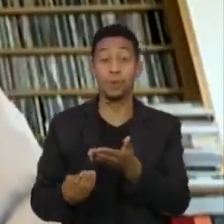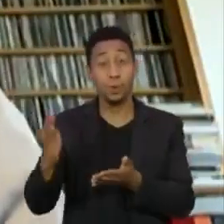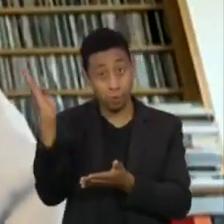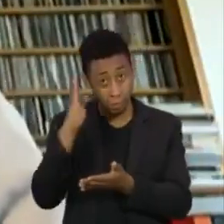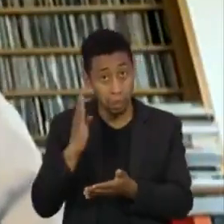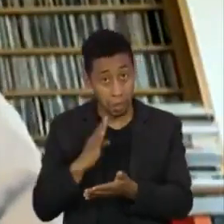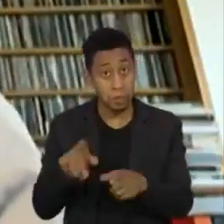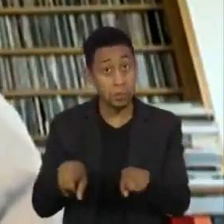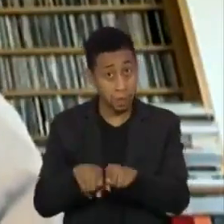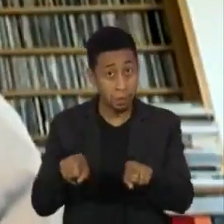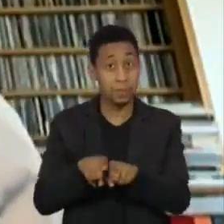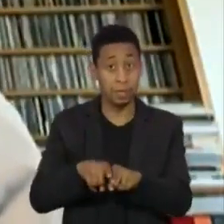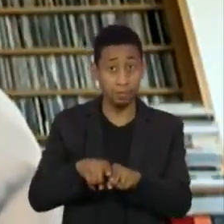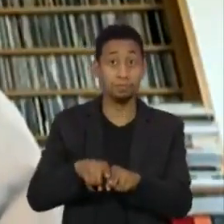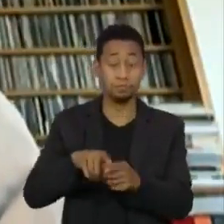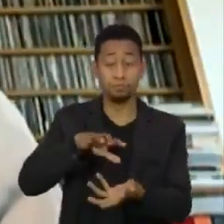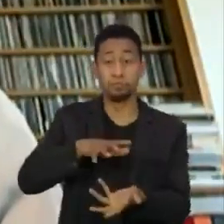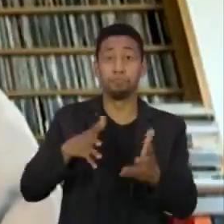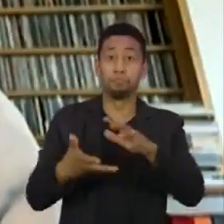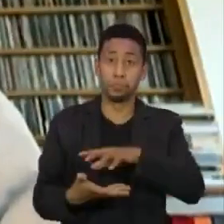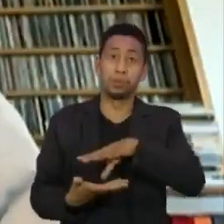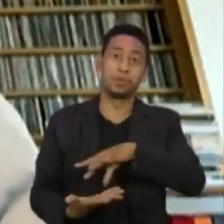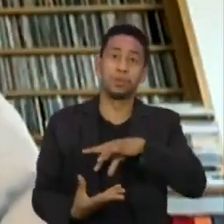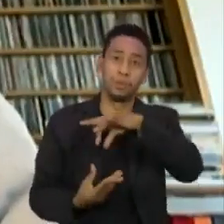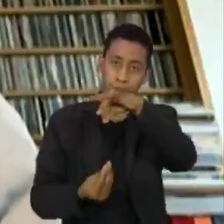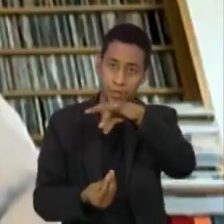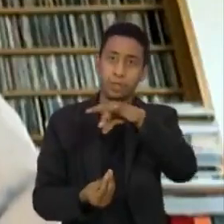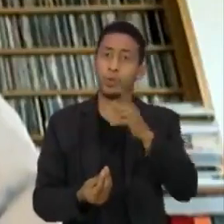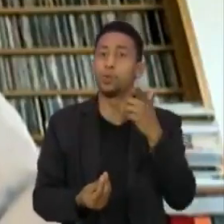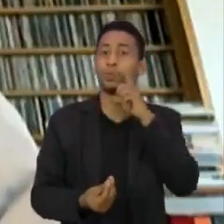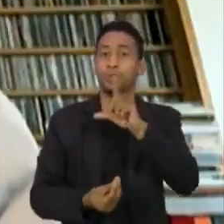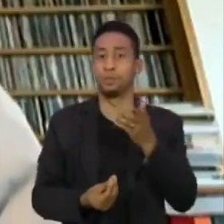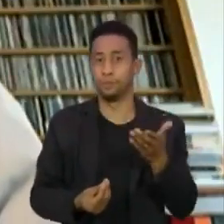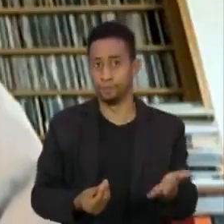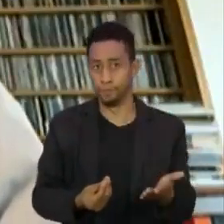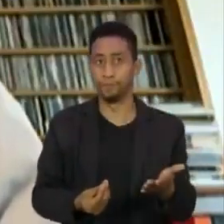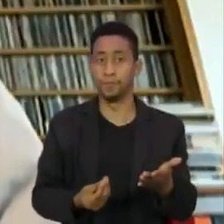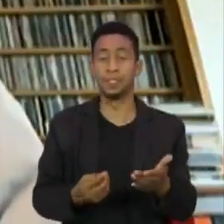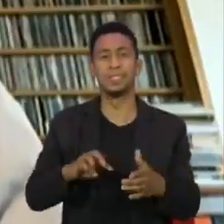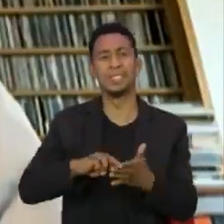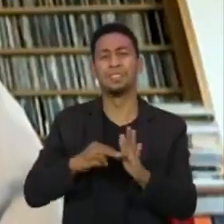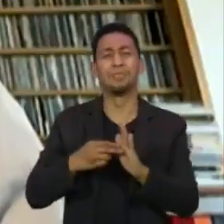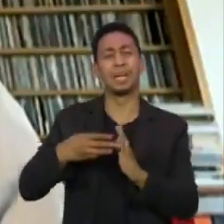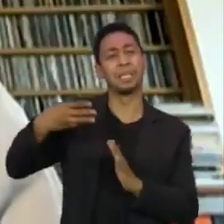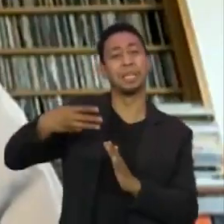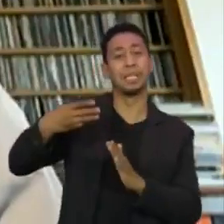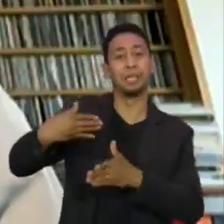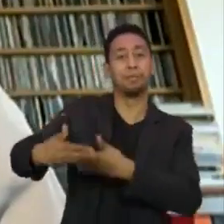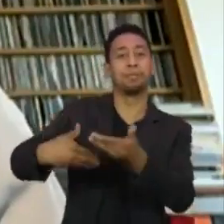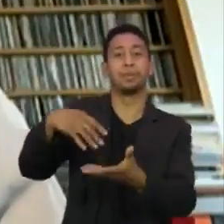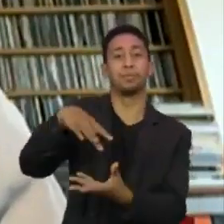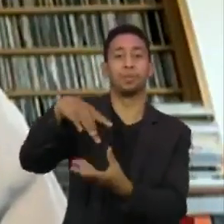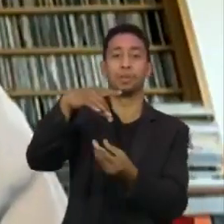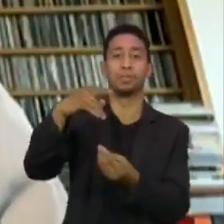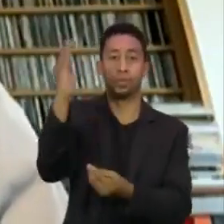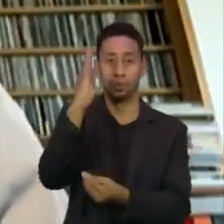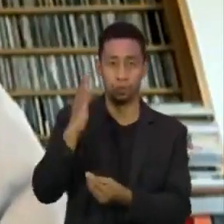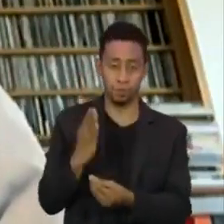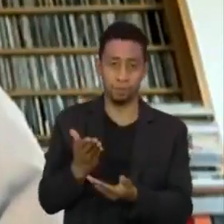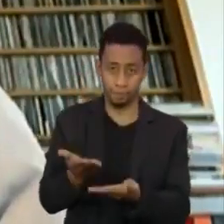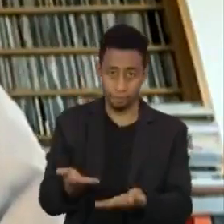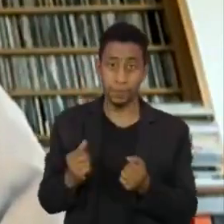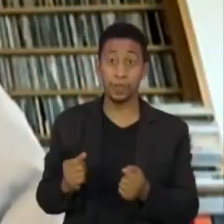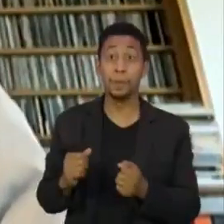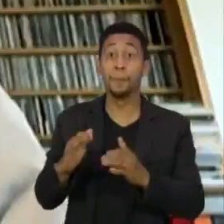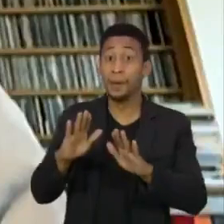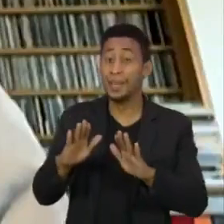Essa foi chamada terceira onda de democratização no mundo. Tá? Mas alguns autores começaram a perceber,